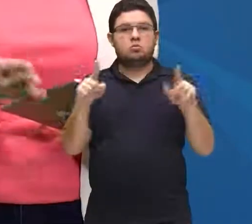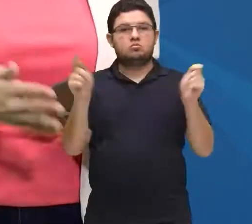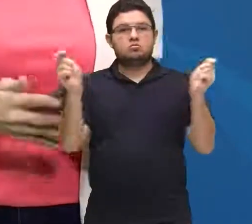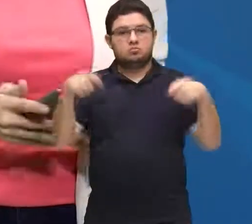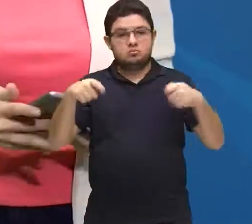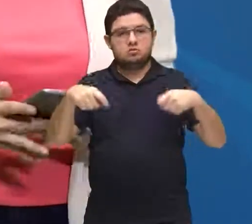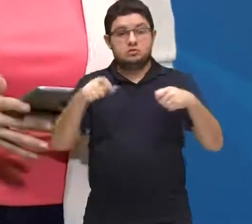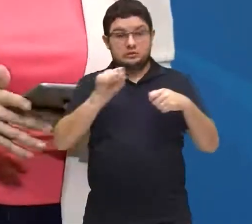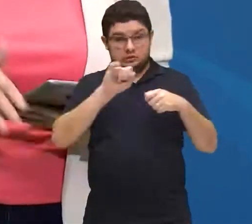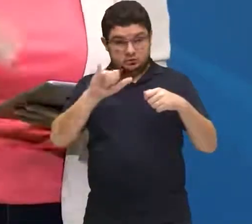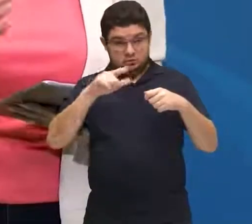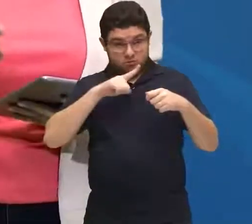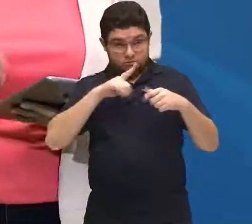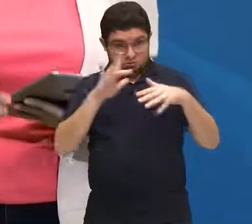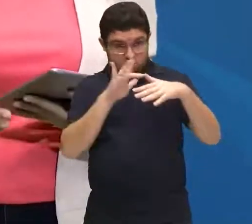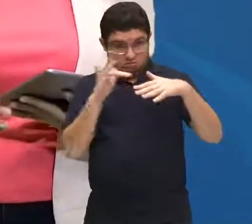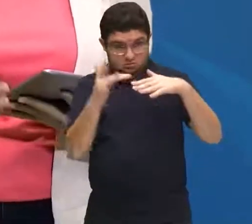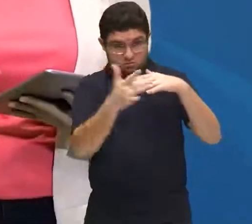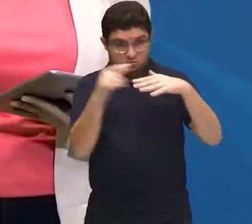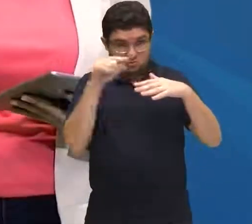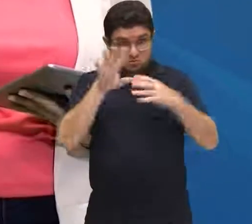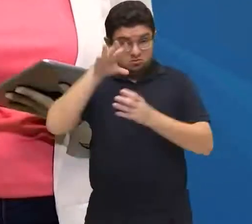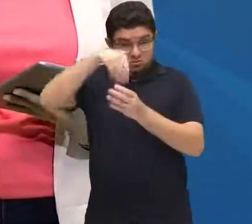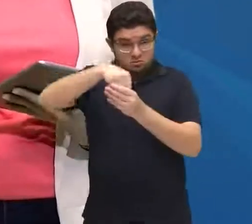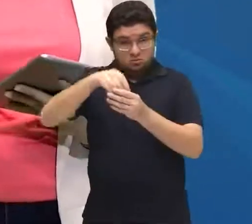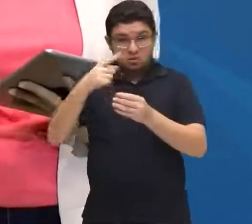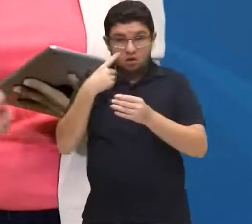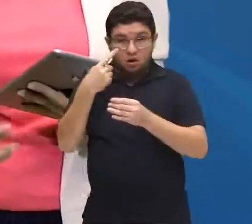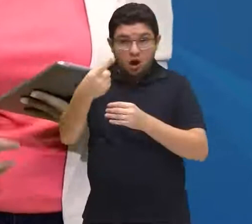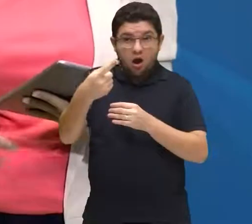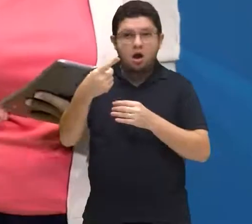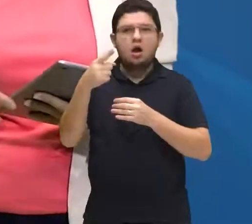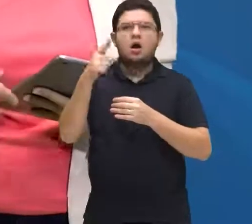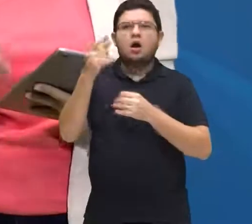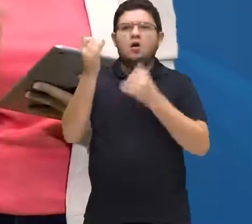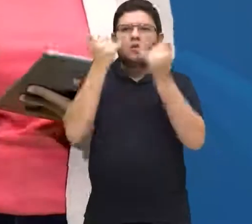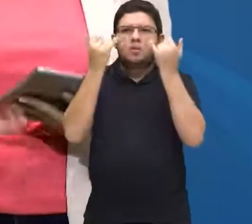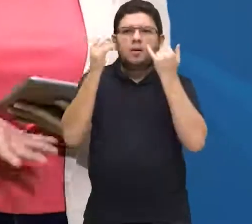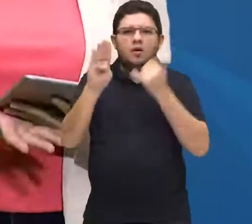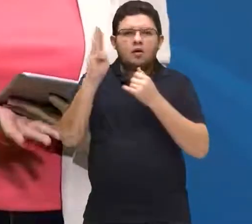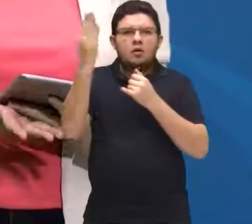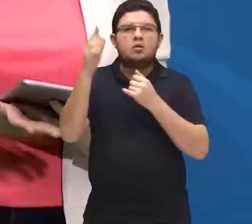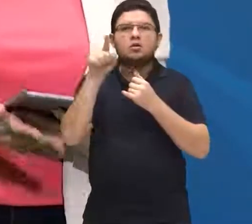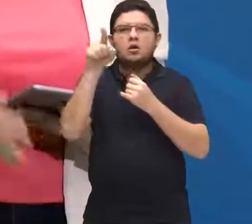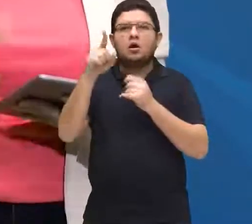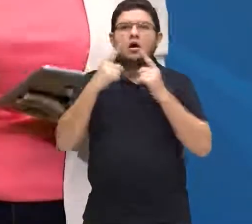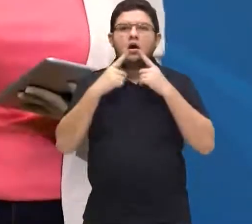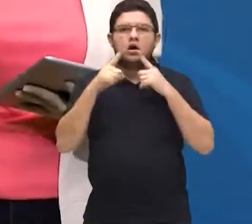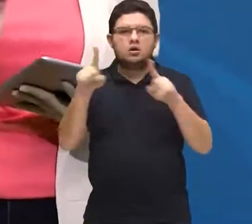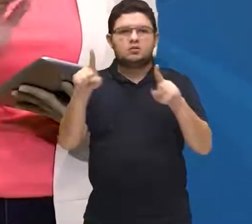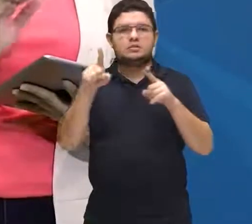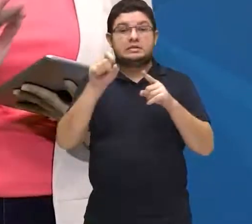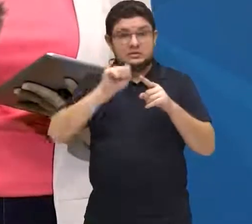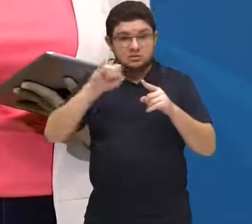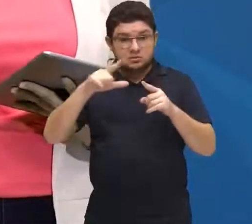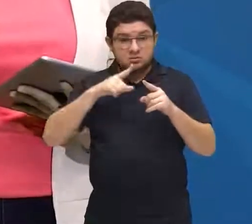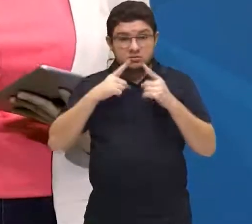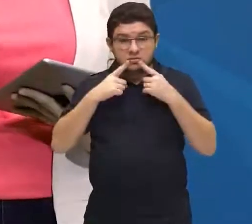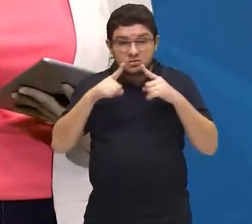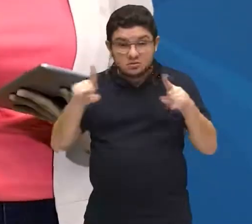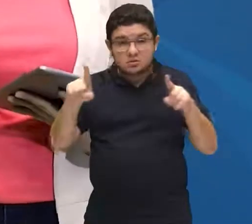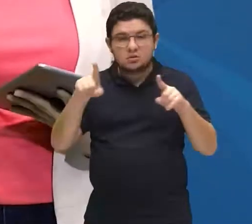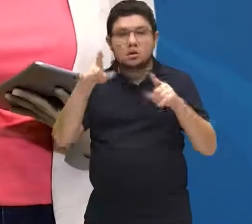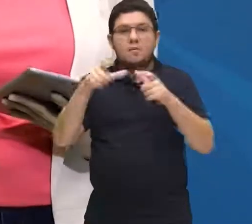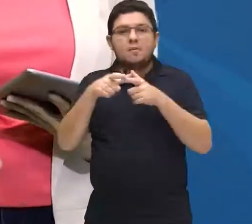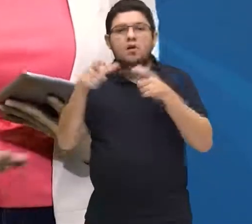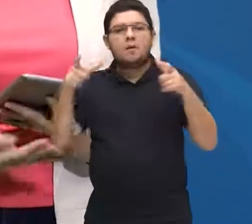pessoas denunciarem, né, aqueles perfis, eles vão sendo ali identificados e podem até ser removidos. Então, combater as fake